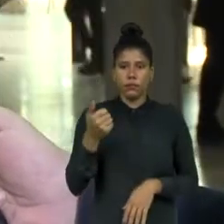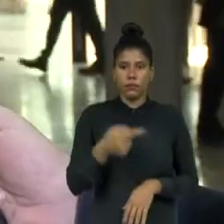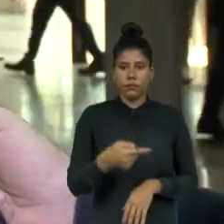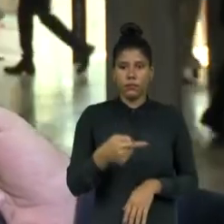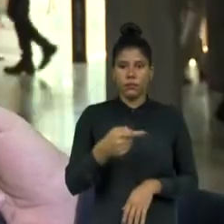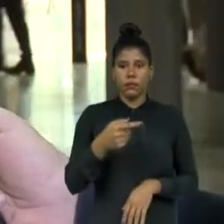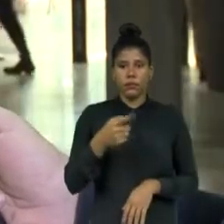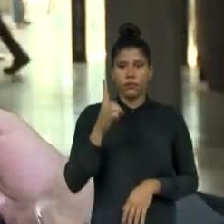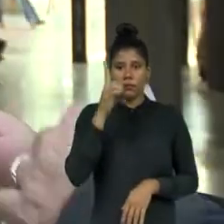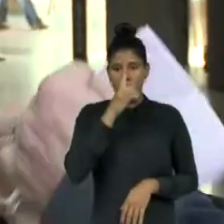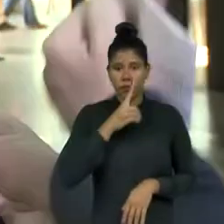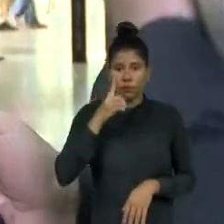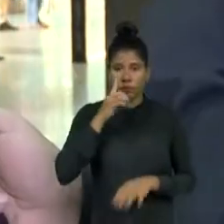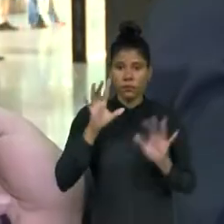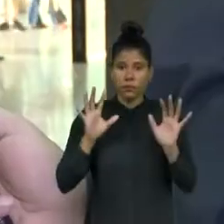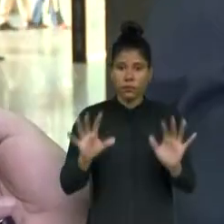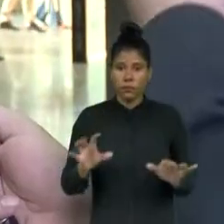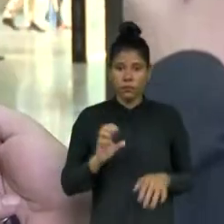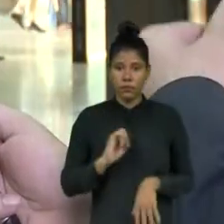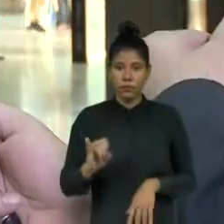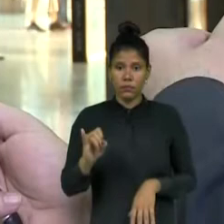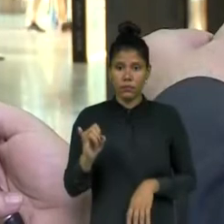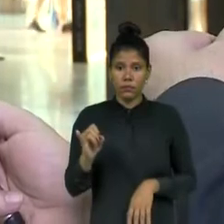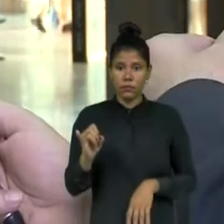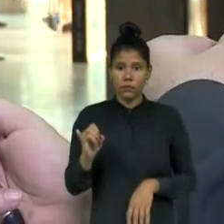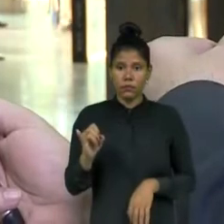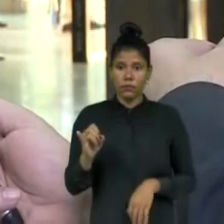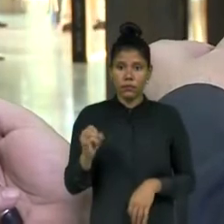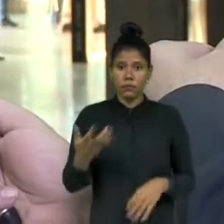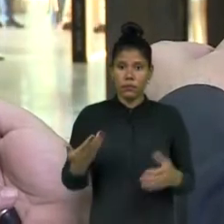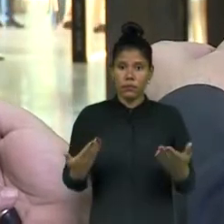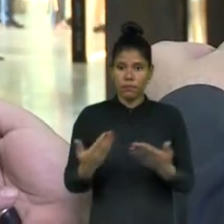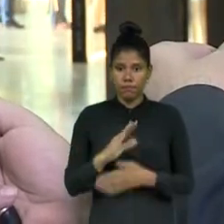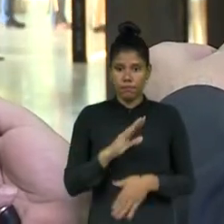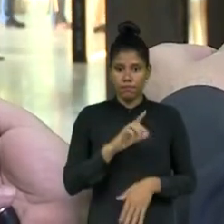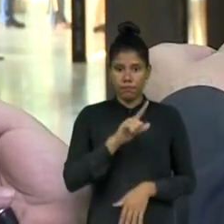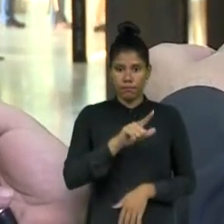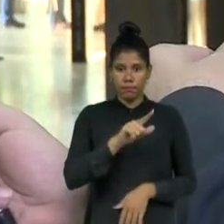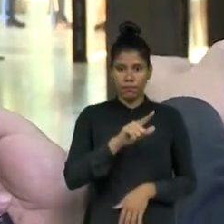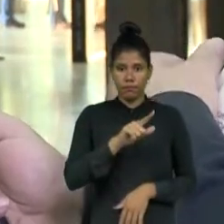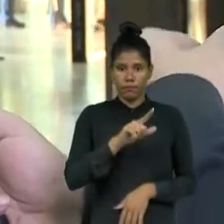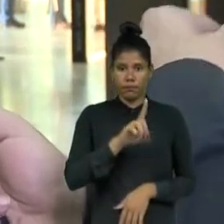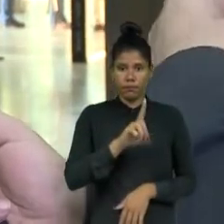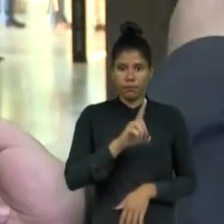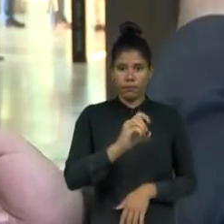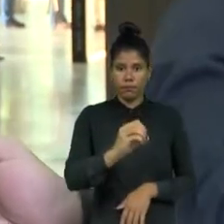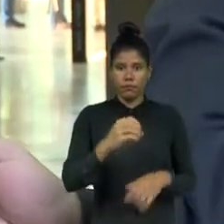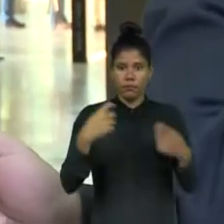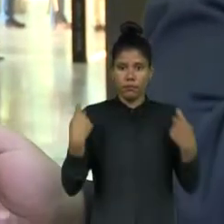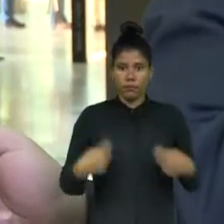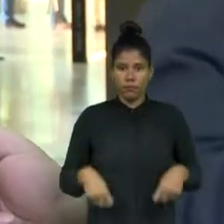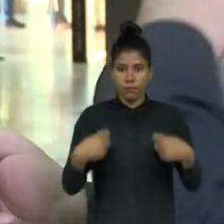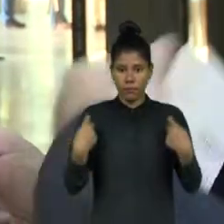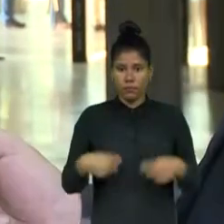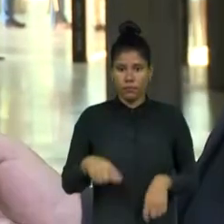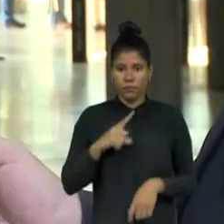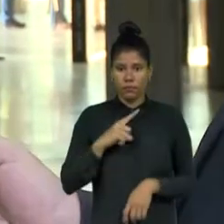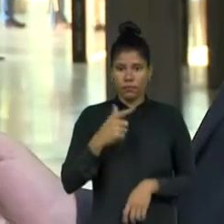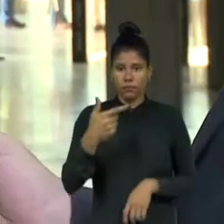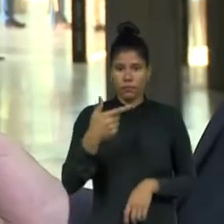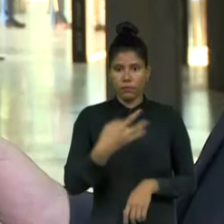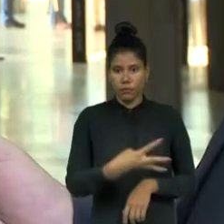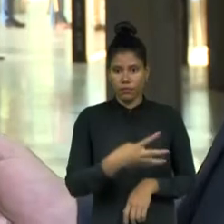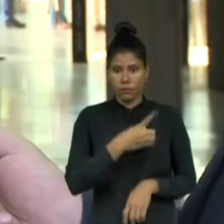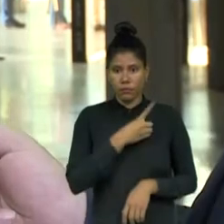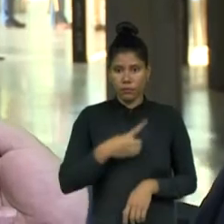houver o quórum, porque para aprovar a lei de diretriz orçamentária, a necessidade do quórum de 24 deputados aprovando-a,